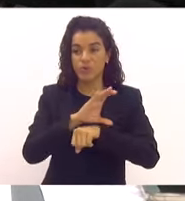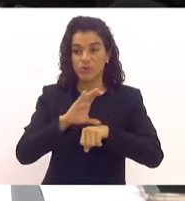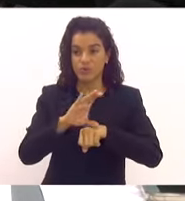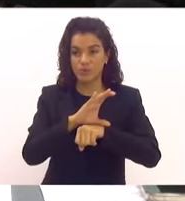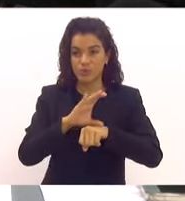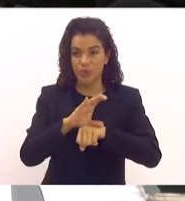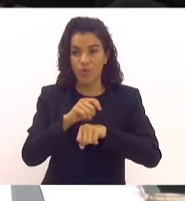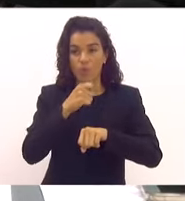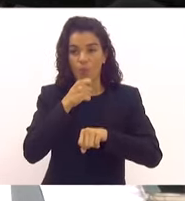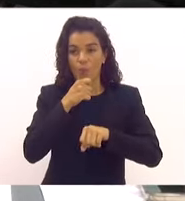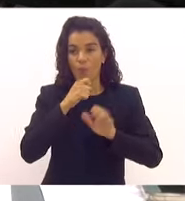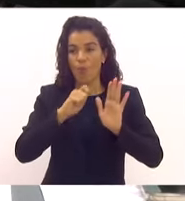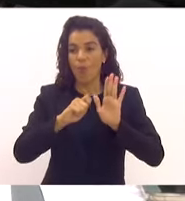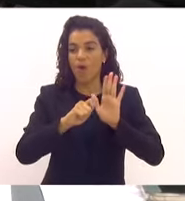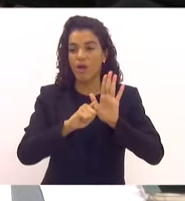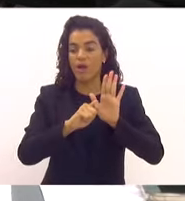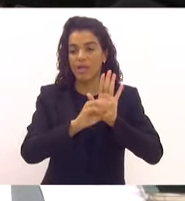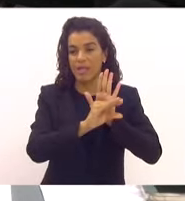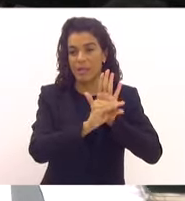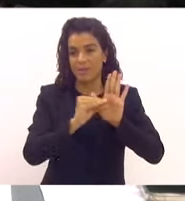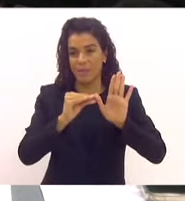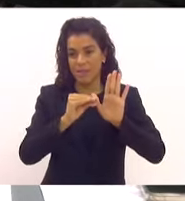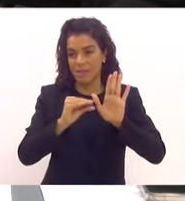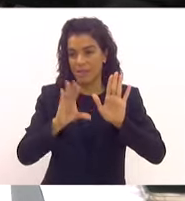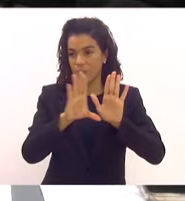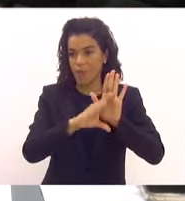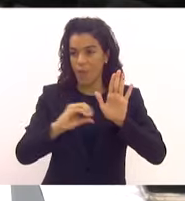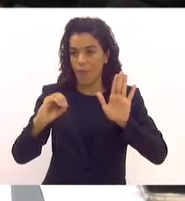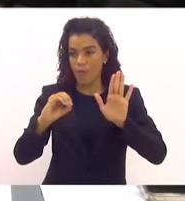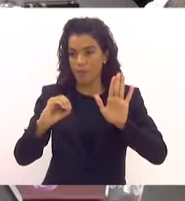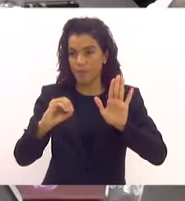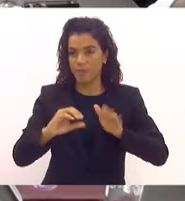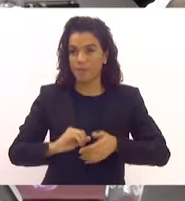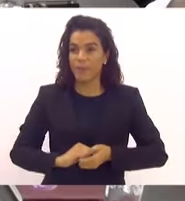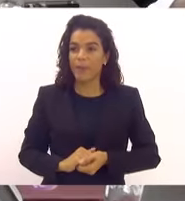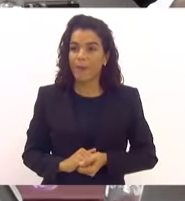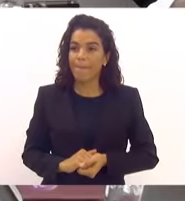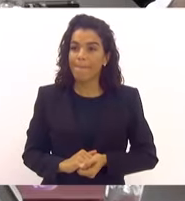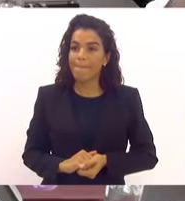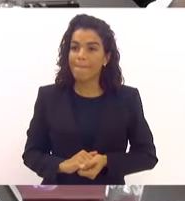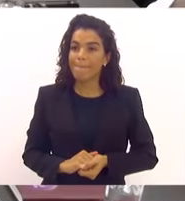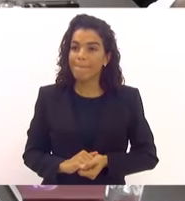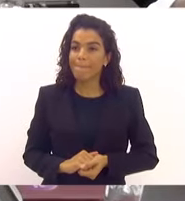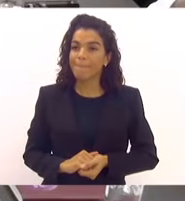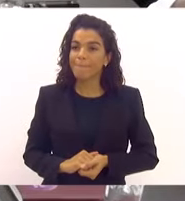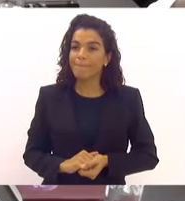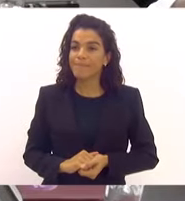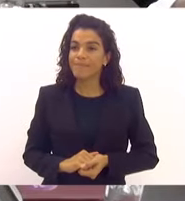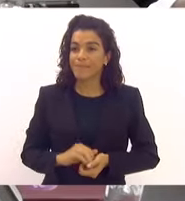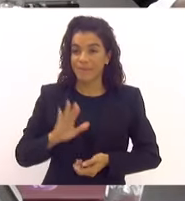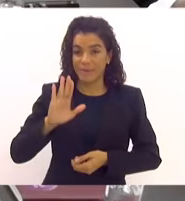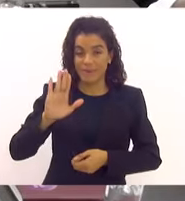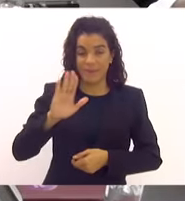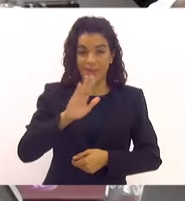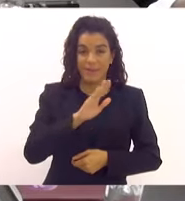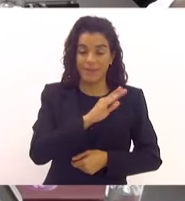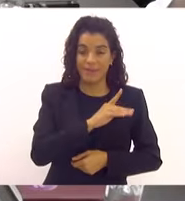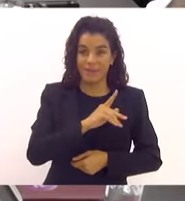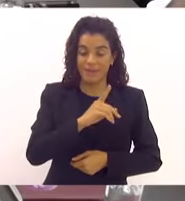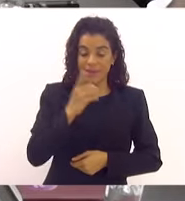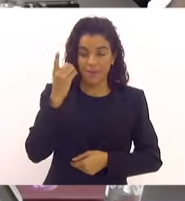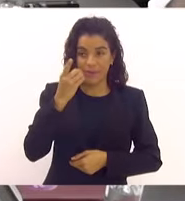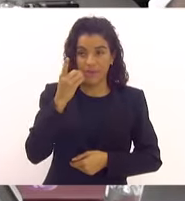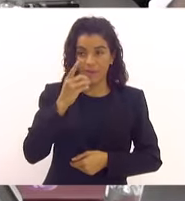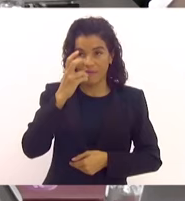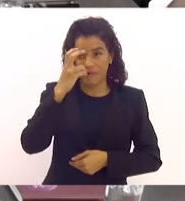constitucionalidade, sem nenhuma emenda. Por isso que é a minha divergência. Presidente. Deputada Verônica e deputada Célia.